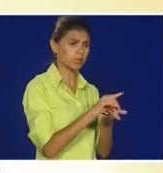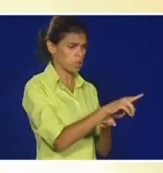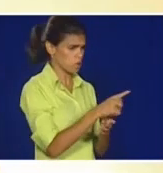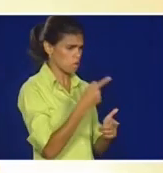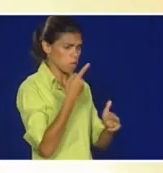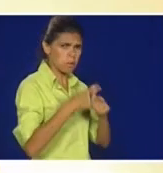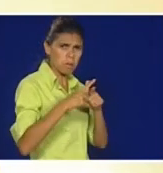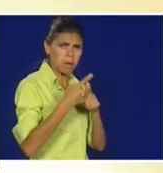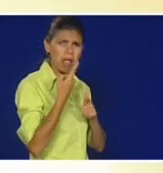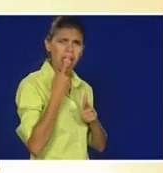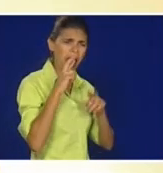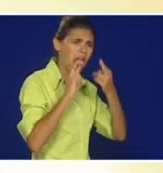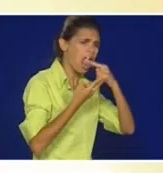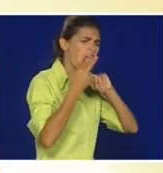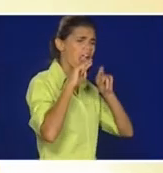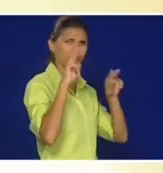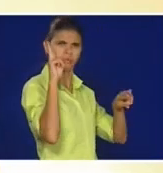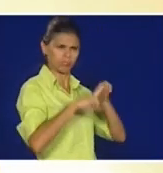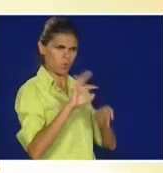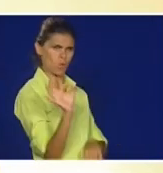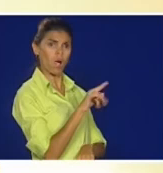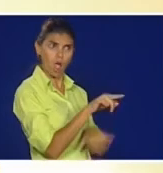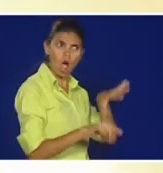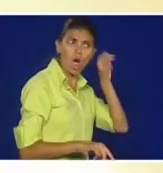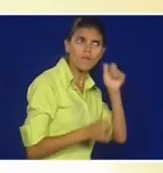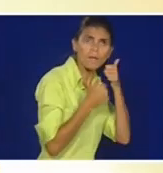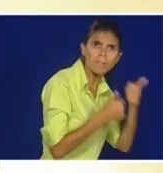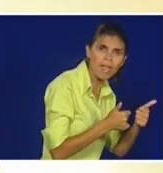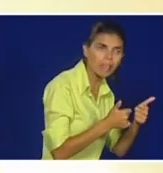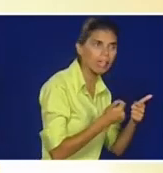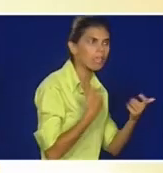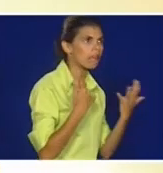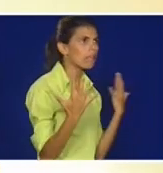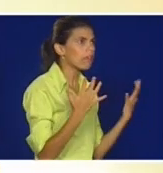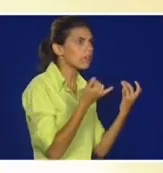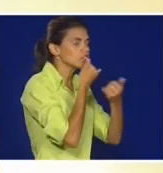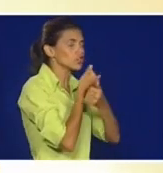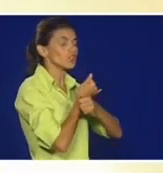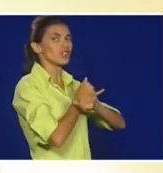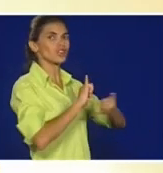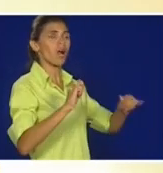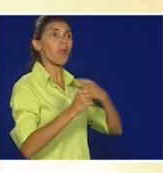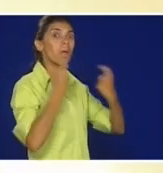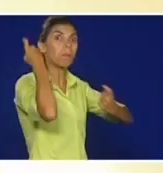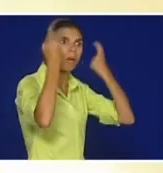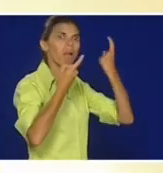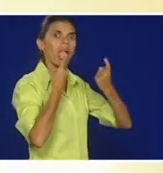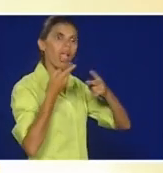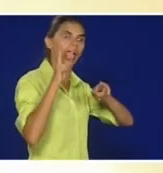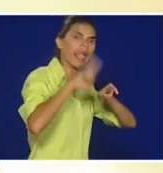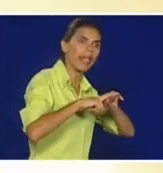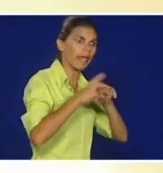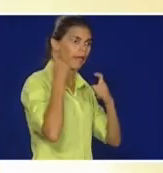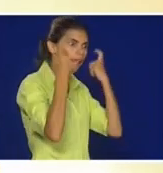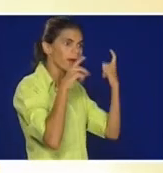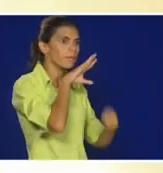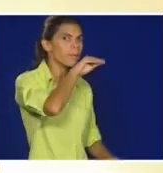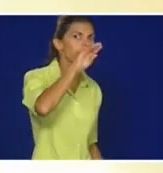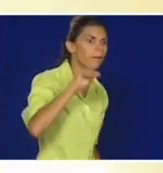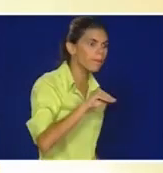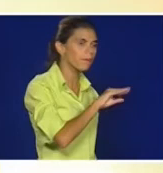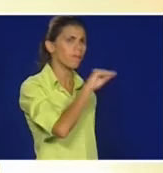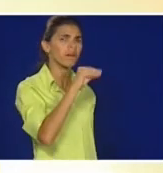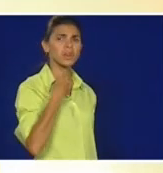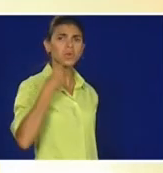que ele não tinha nada de língua pegada. Aí quando ele me perguntou, ele ouve bem? Aí foi tipo um choque, porque eu estava tão ligada, preocupada numa